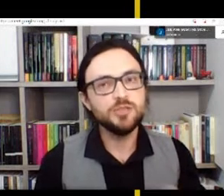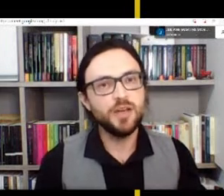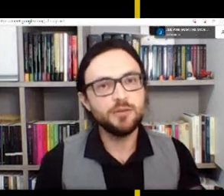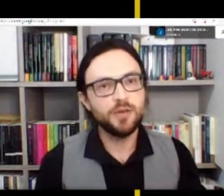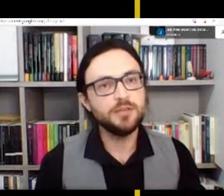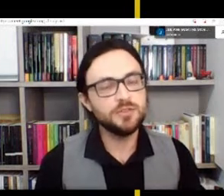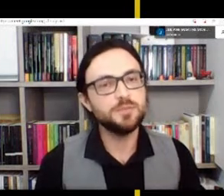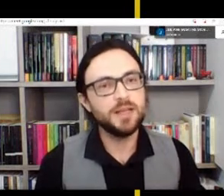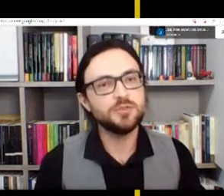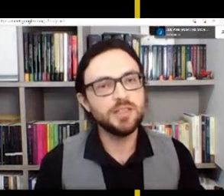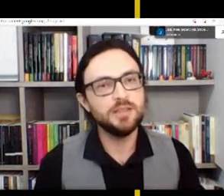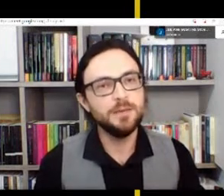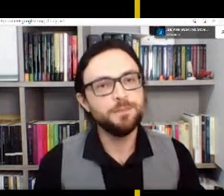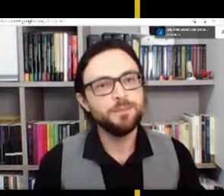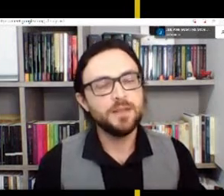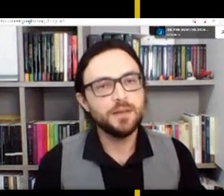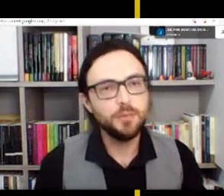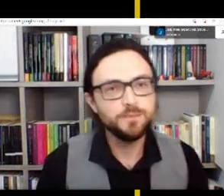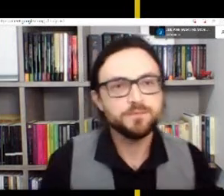Já tiveram